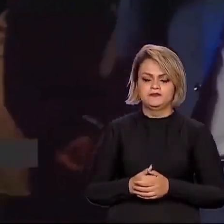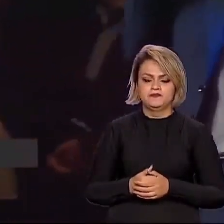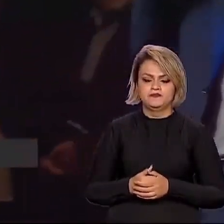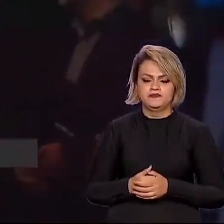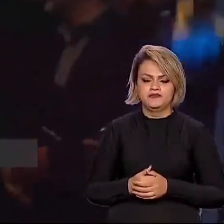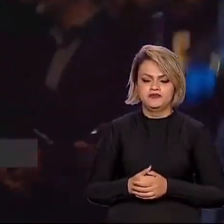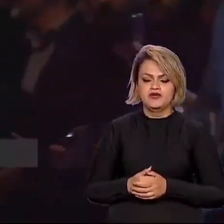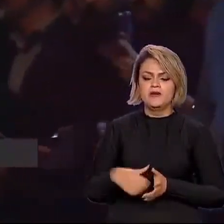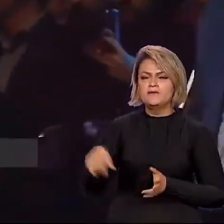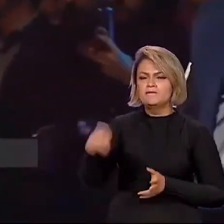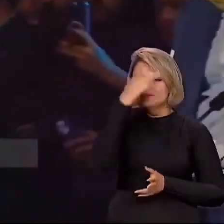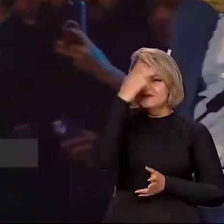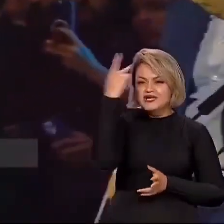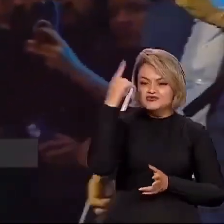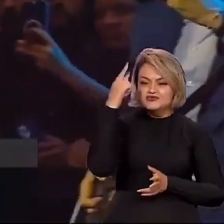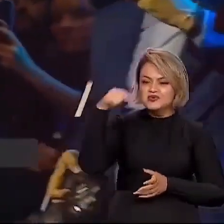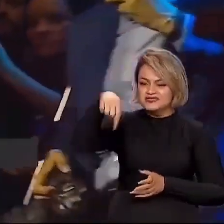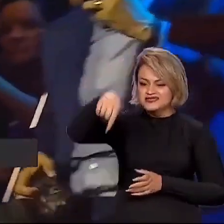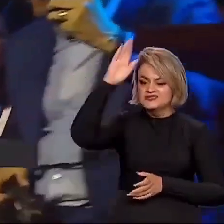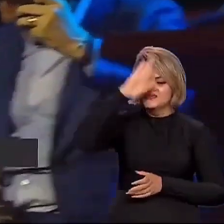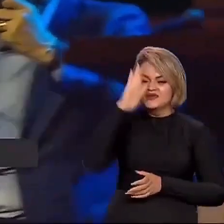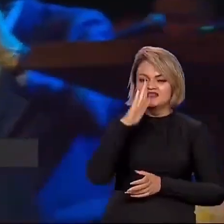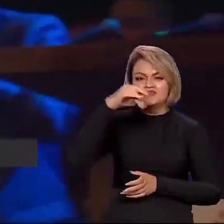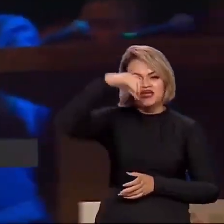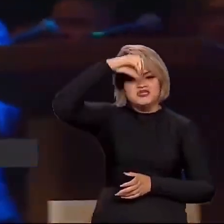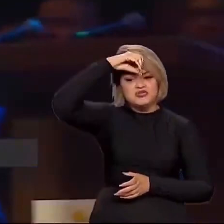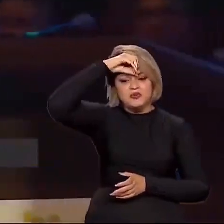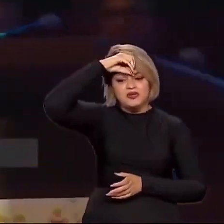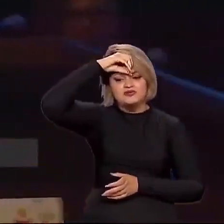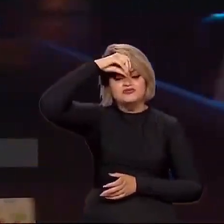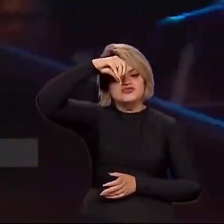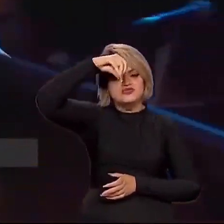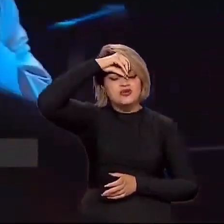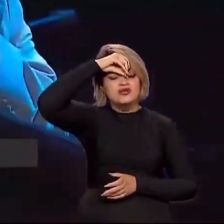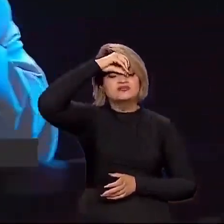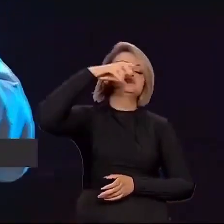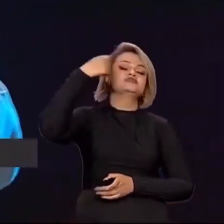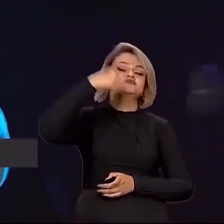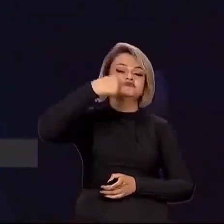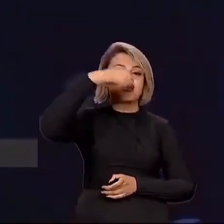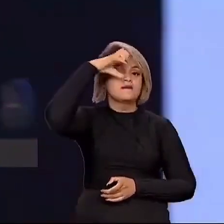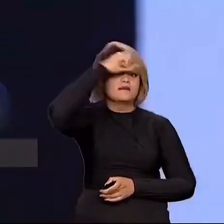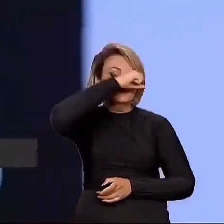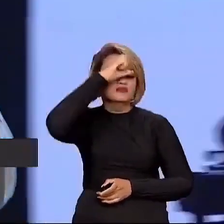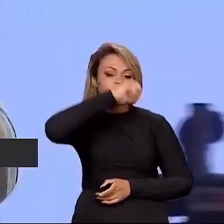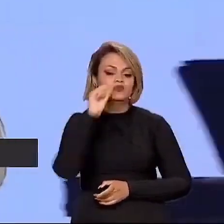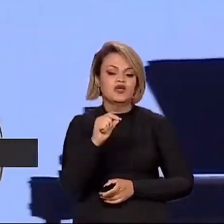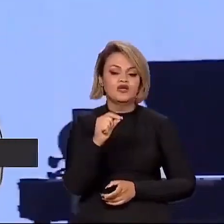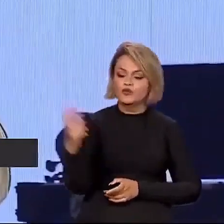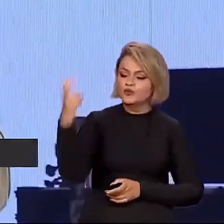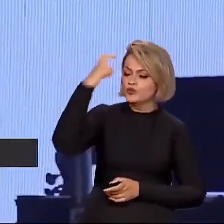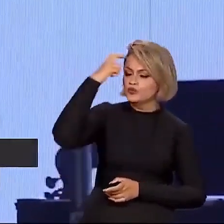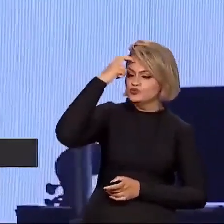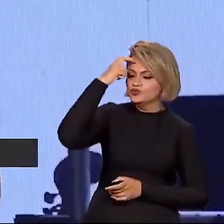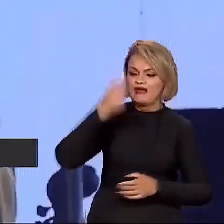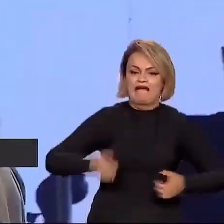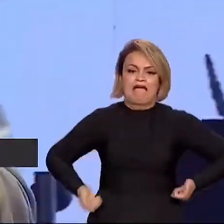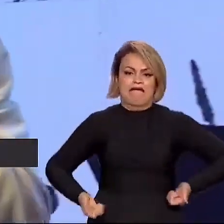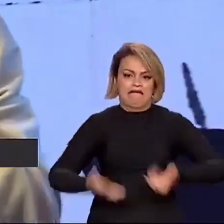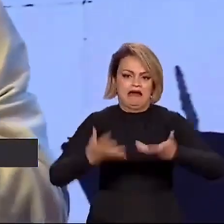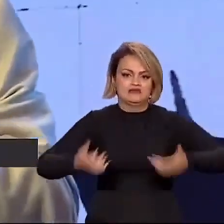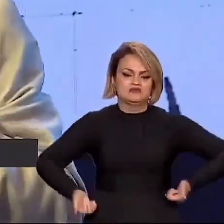Os ignorantes desse país precisam aprender que cultura não é